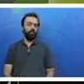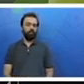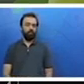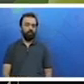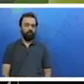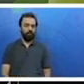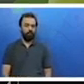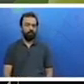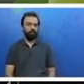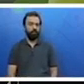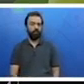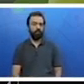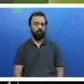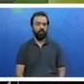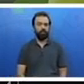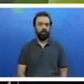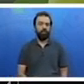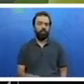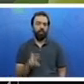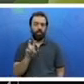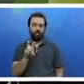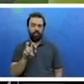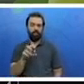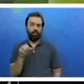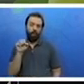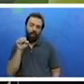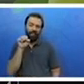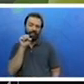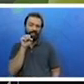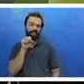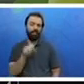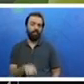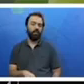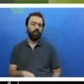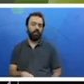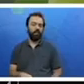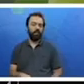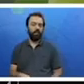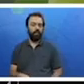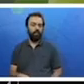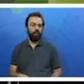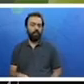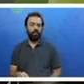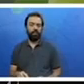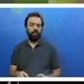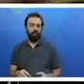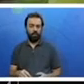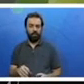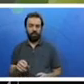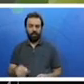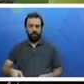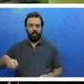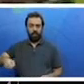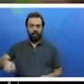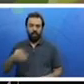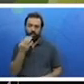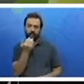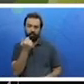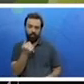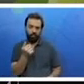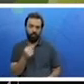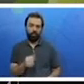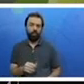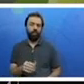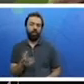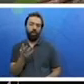5 coelhos, eles vão consumir toda a ração em 4 dias. Com 5